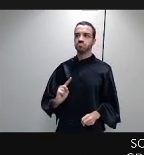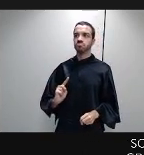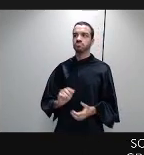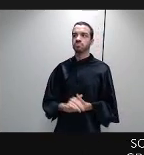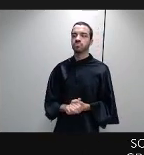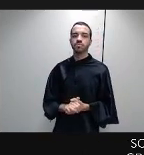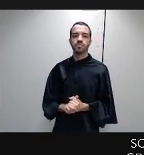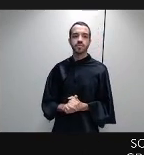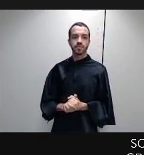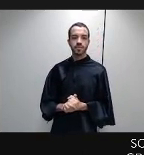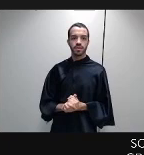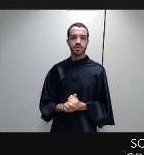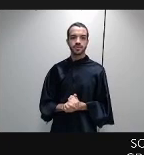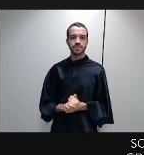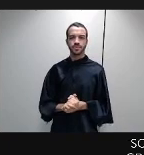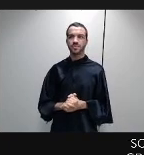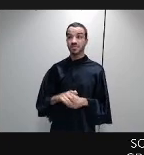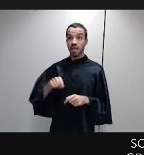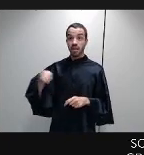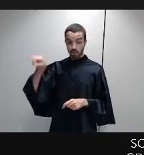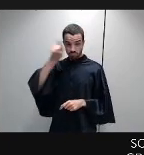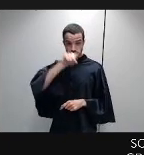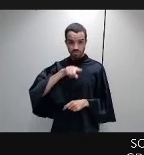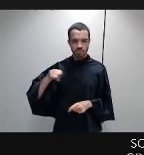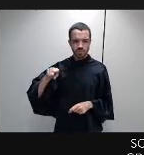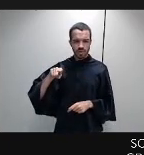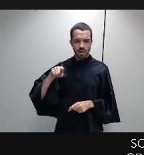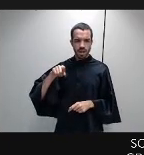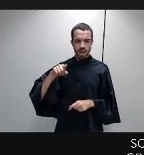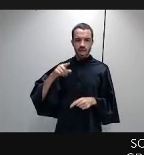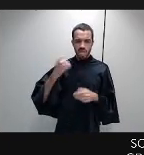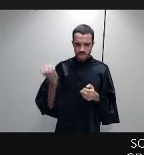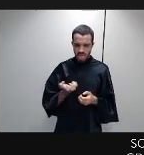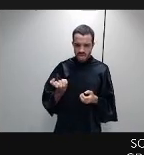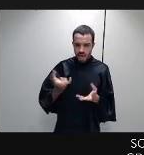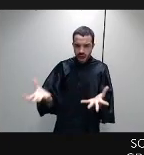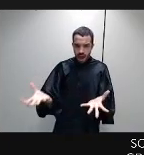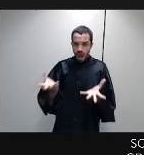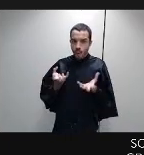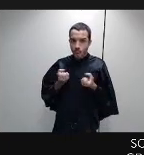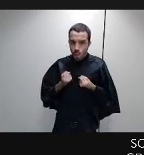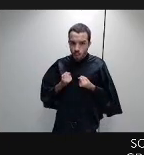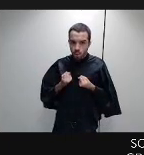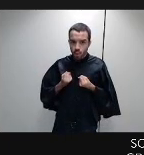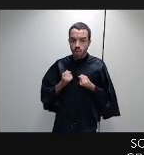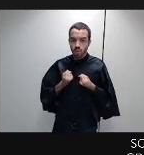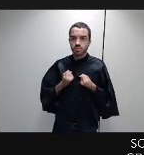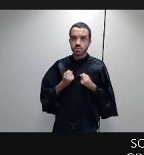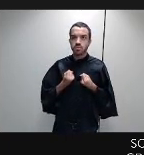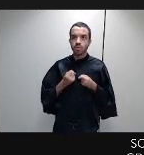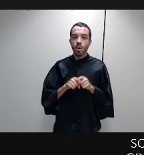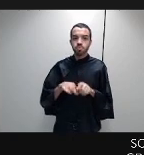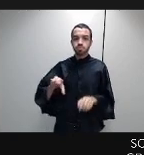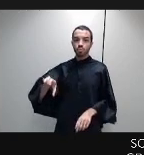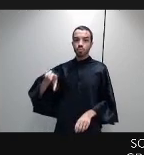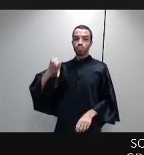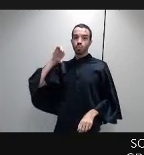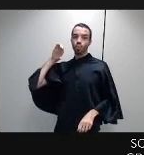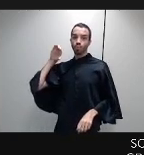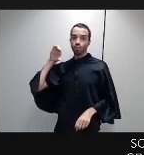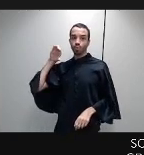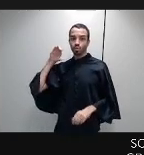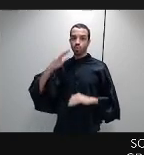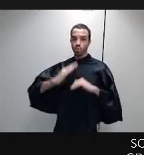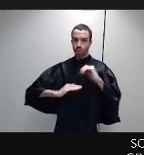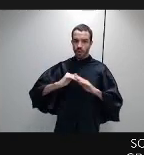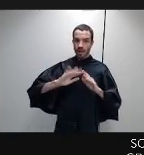seja aquela é a colírios colhendo levado declaração para Fábio uma missão na perfeição E aí